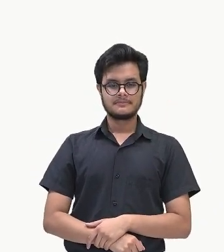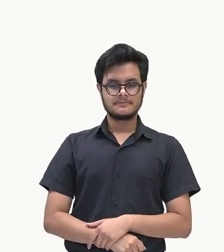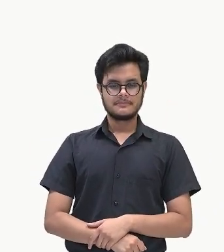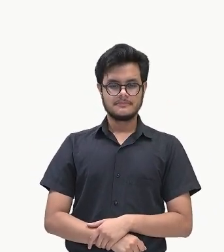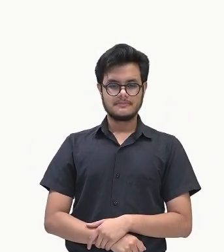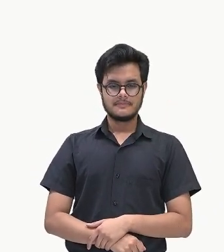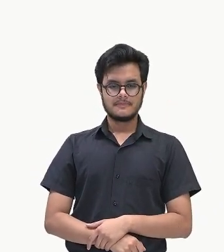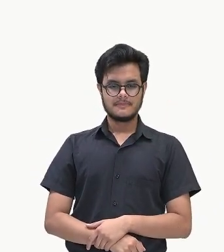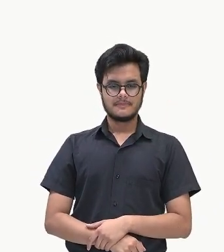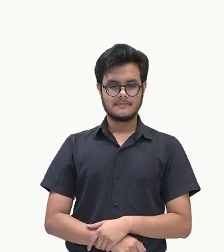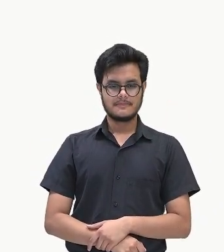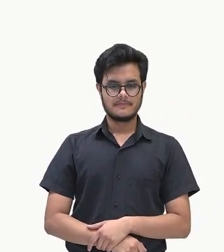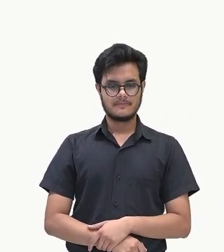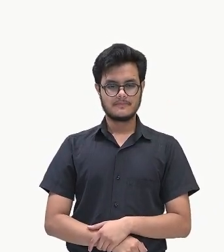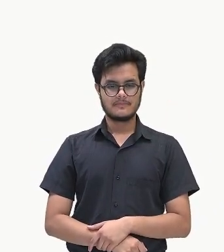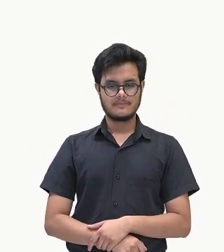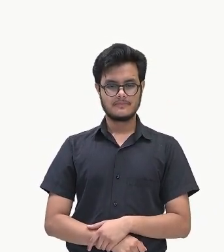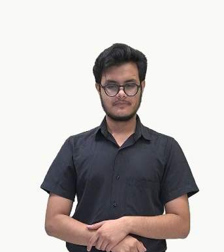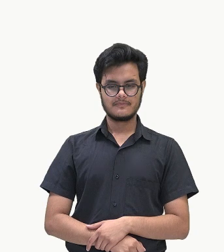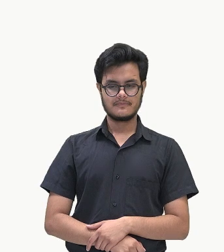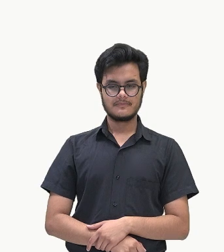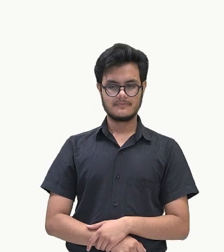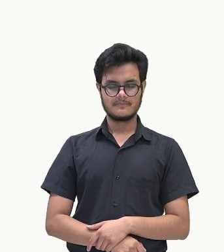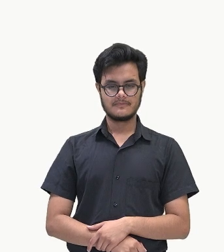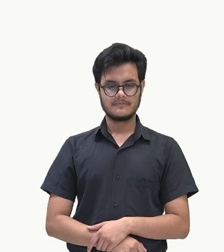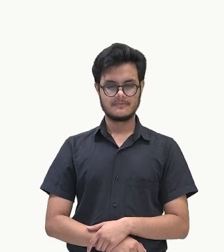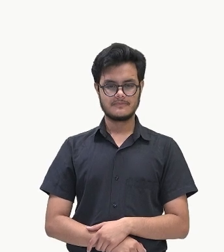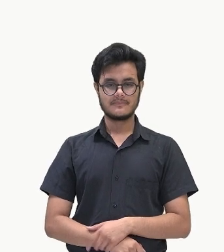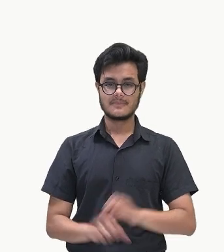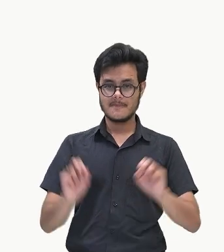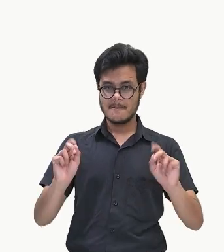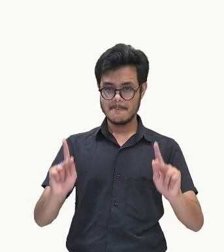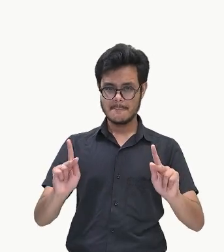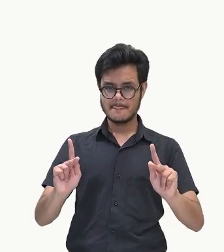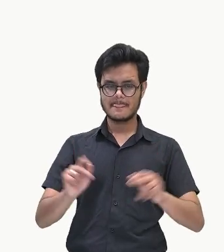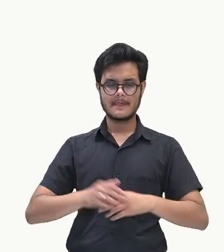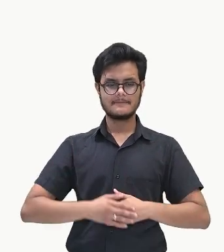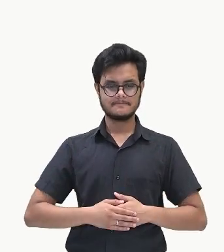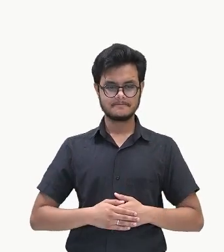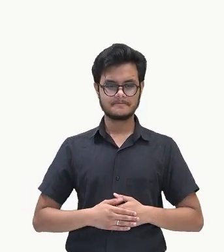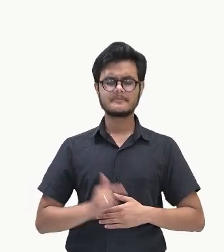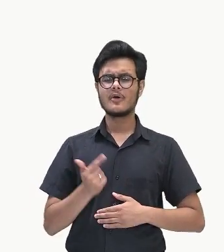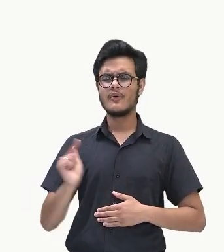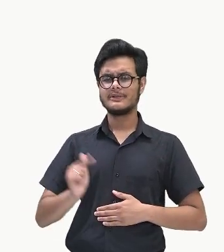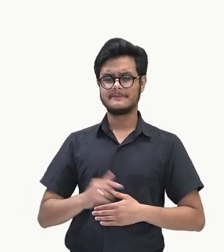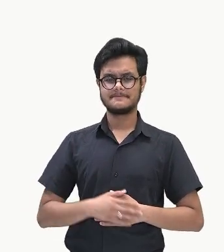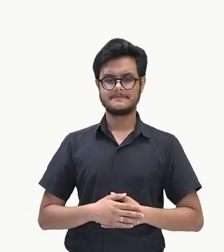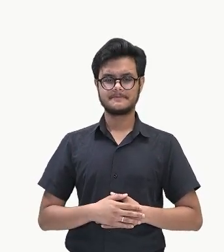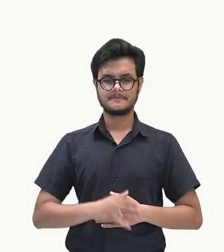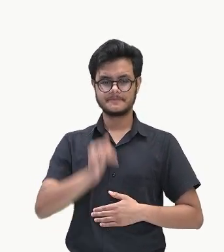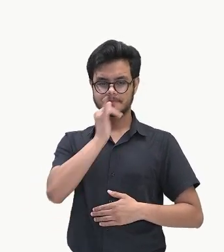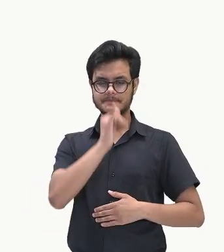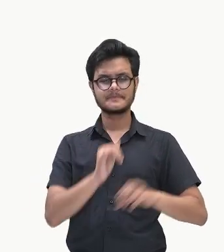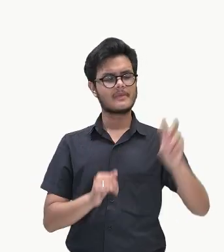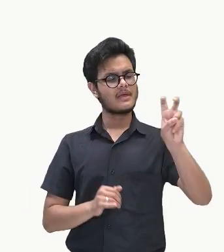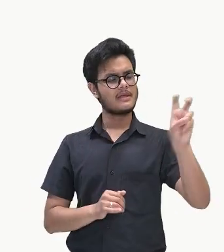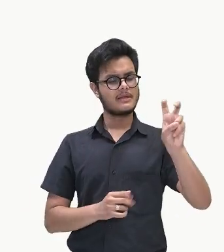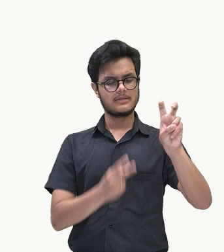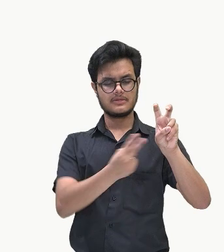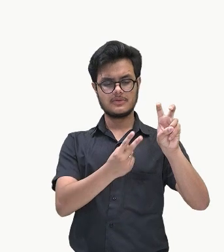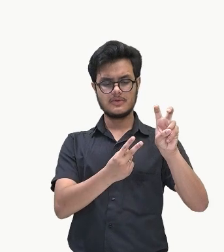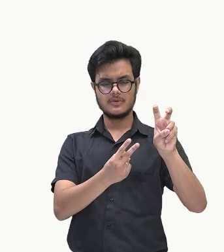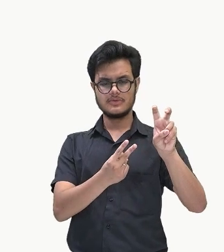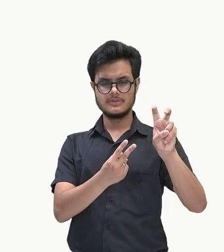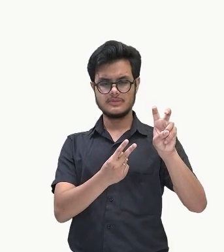raiz quarta de 3. Ok? Próximo exemplo, ó, raiz quinta de 2